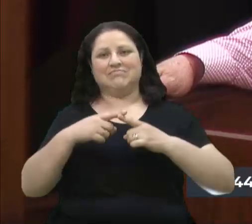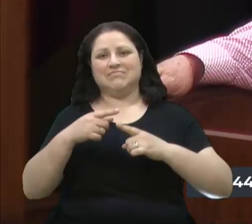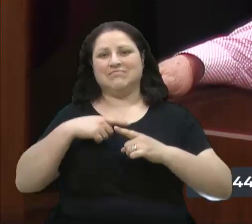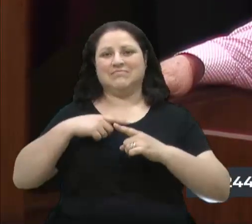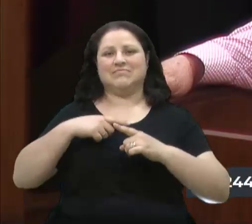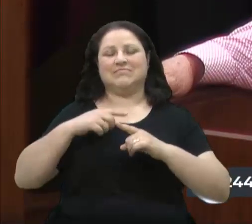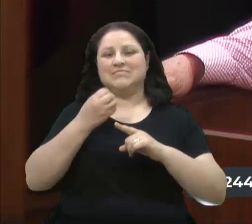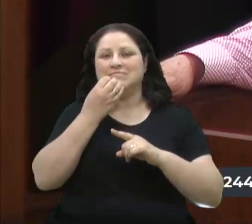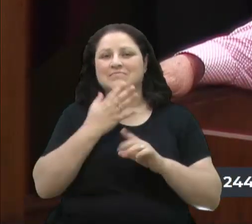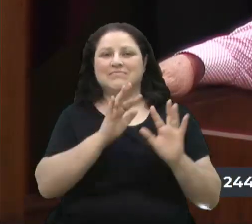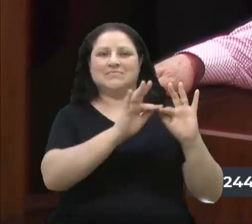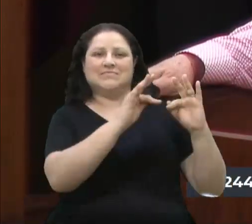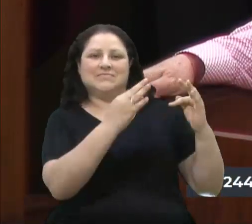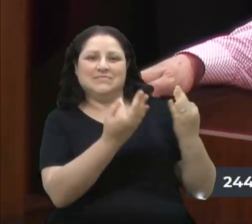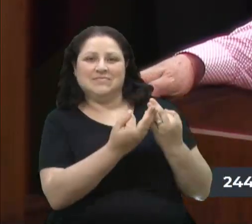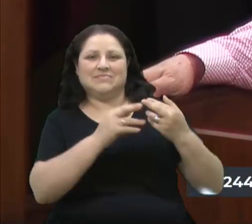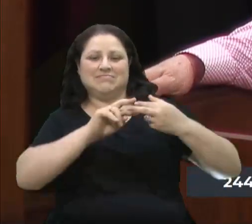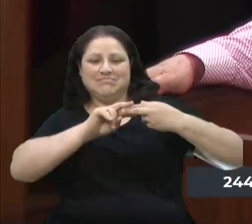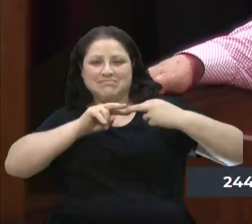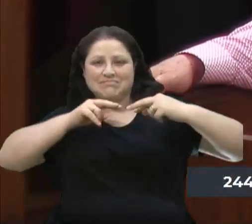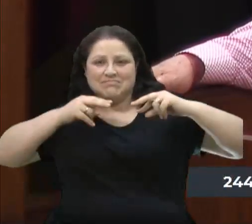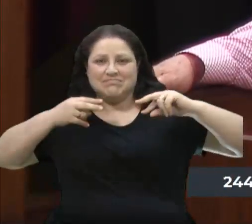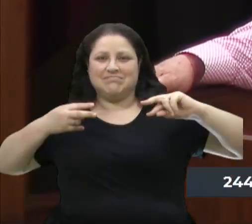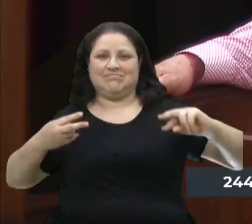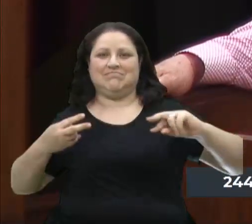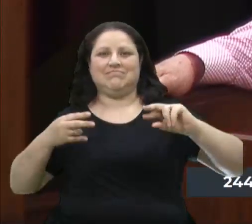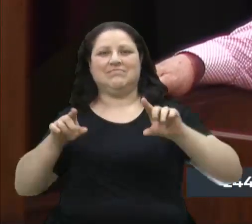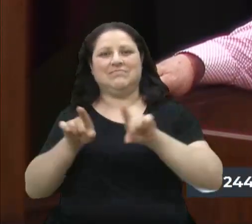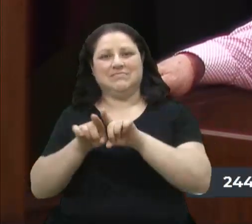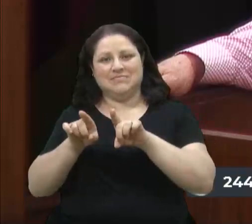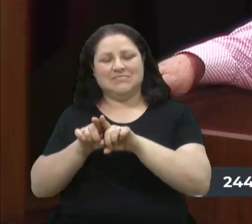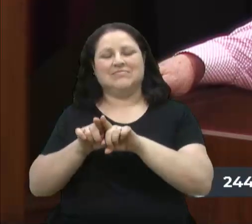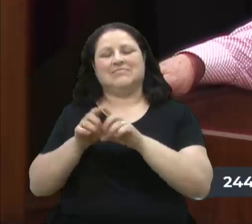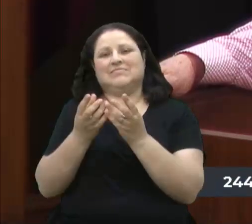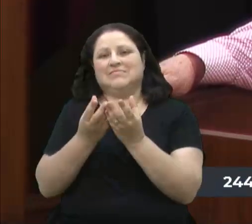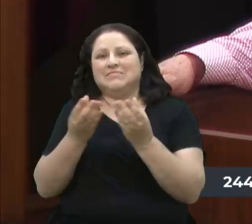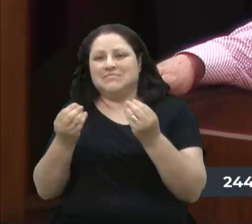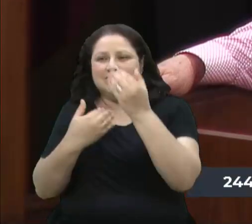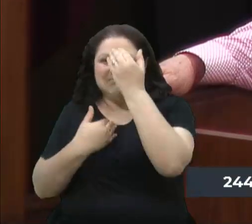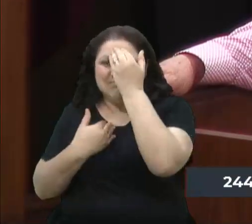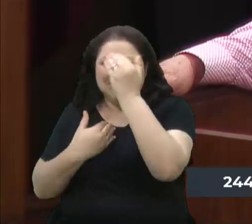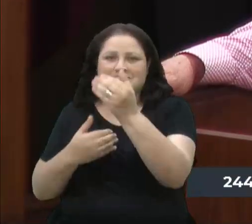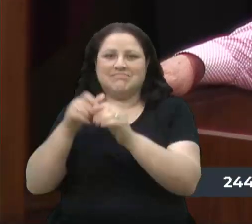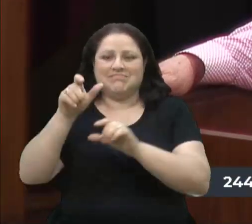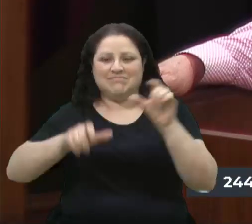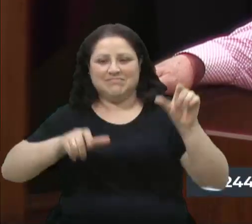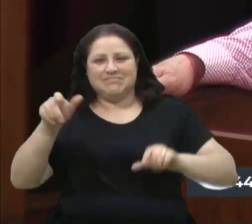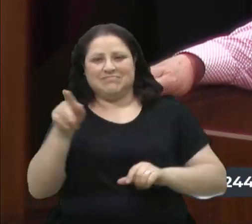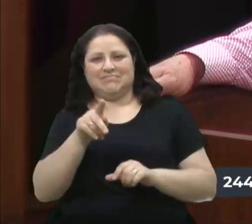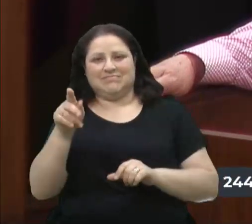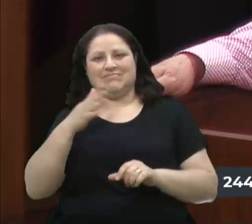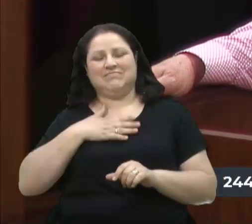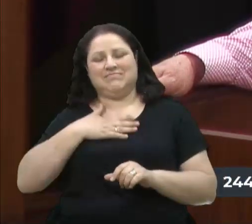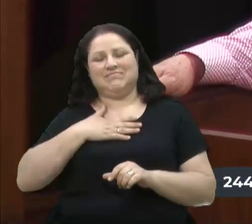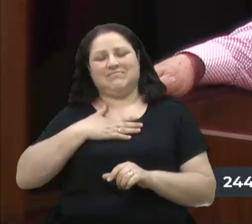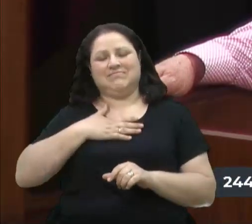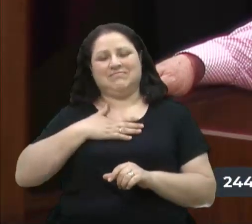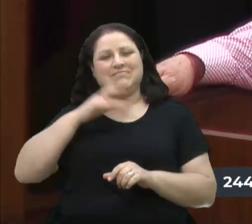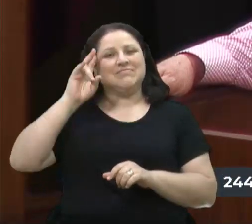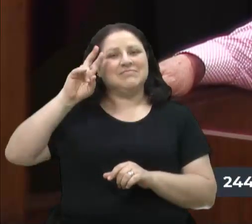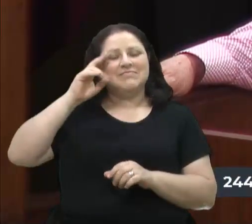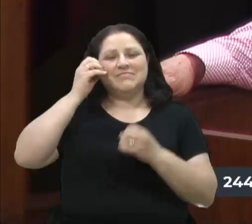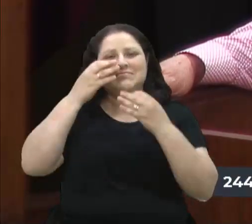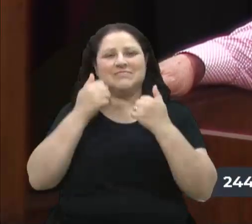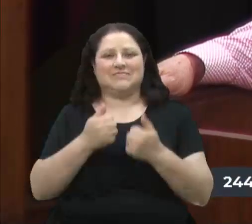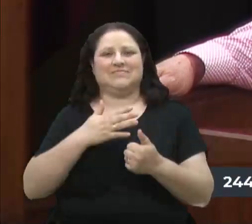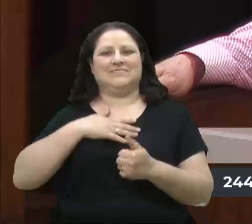boa família, um DNA de família, mas muito aos professores também. Eu também tenho belas